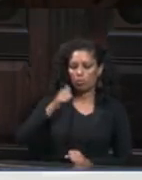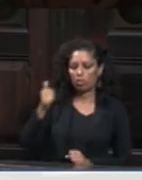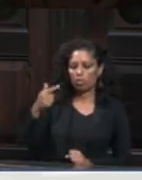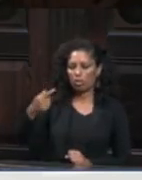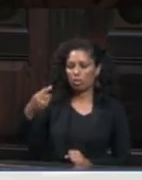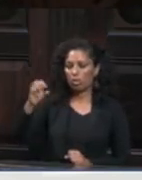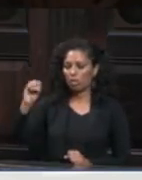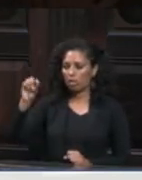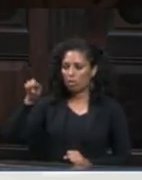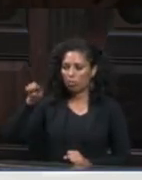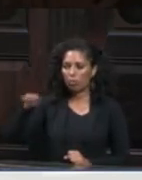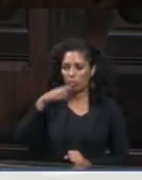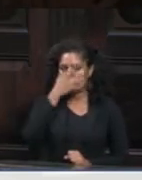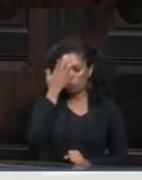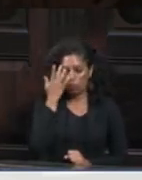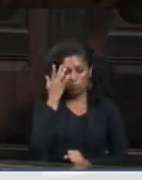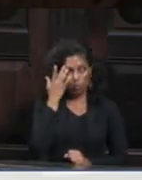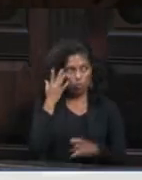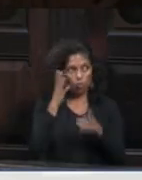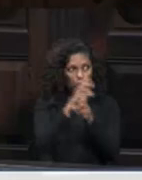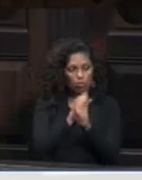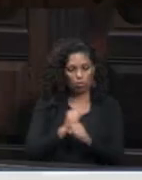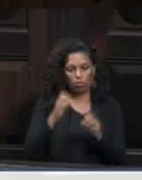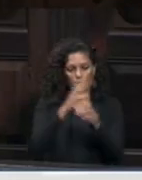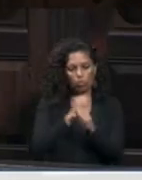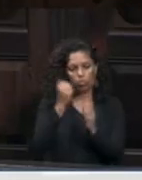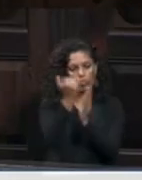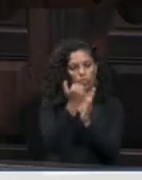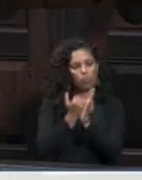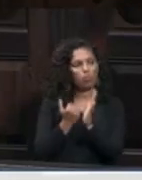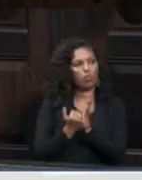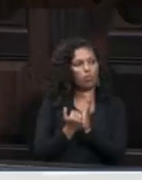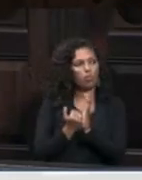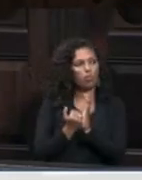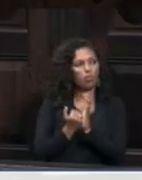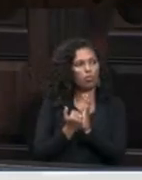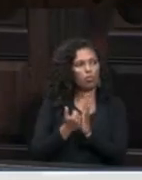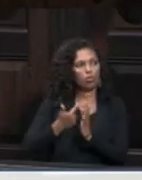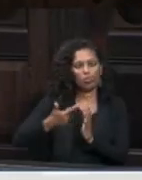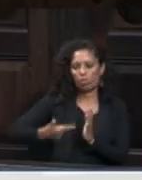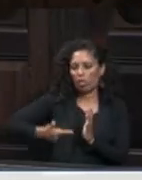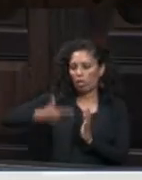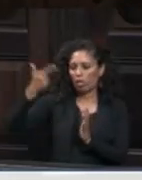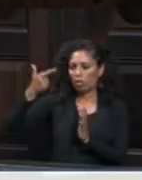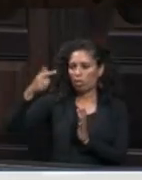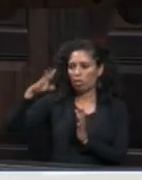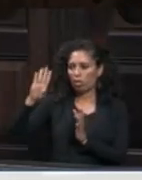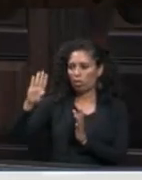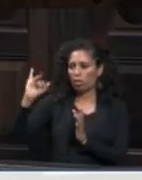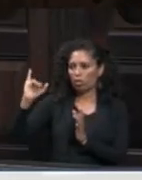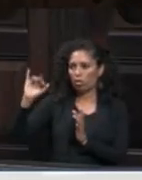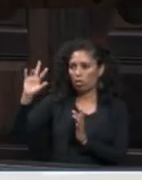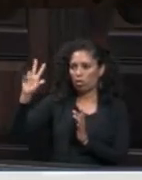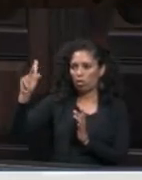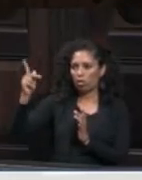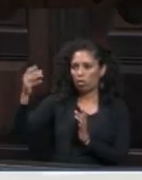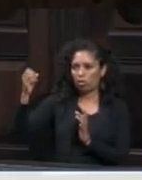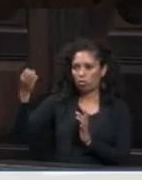habitantes e o nosso orçamento para esse ano está chegando a 2 bilhões e 300